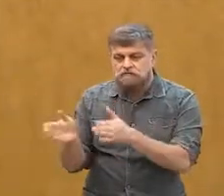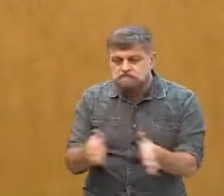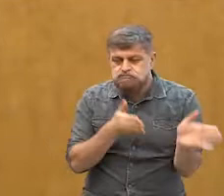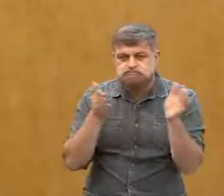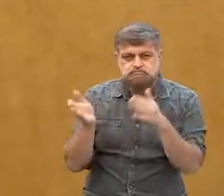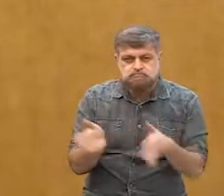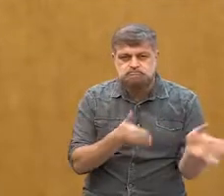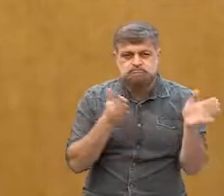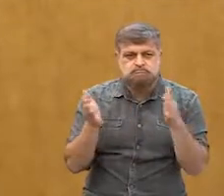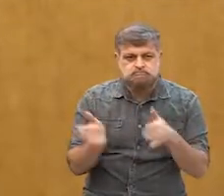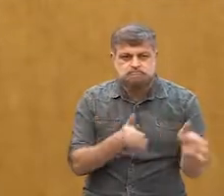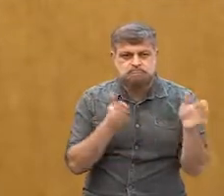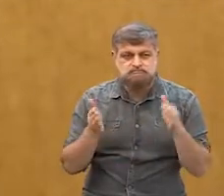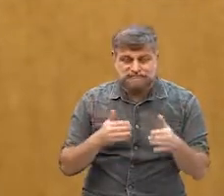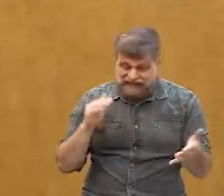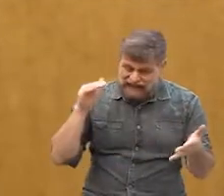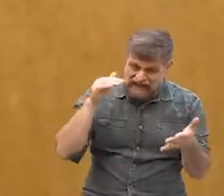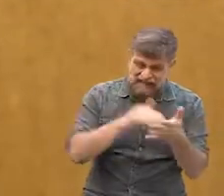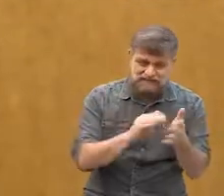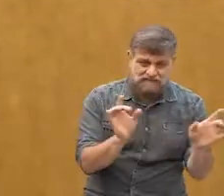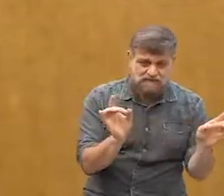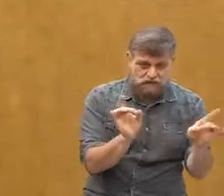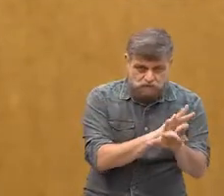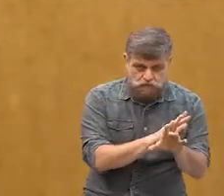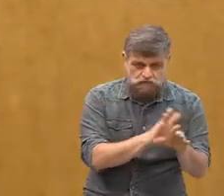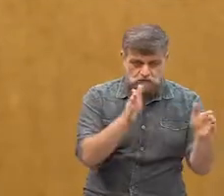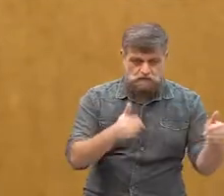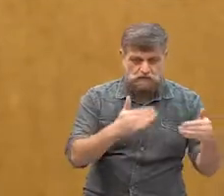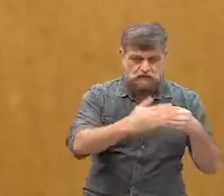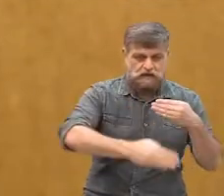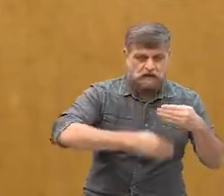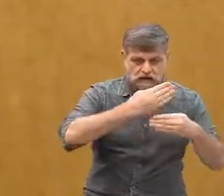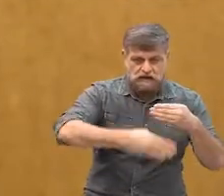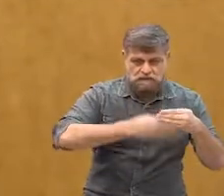a produção da embalagem, essa embalagem